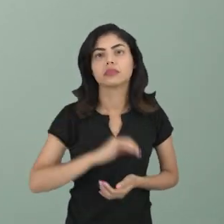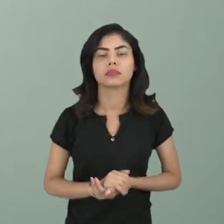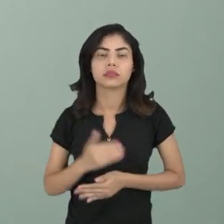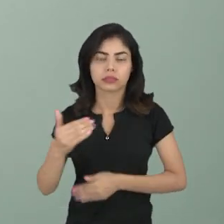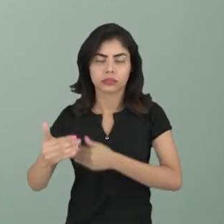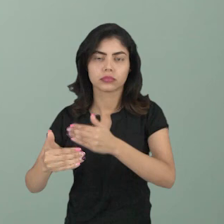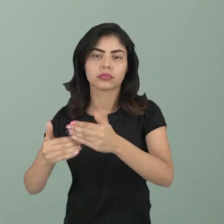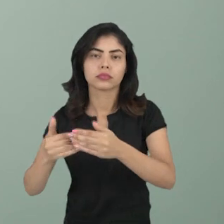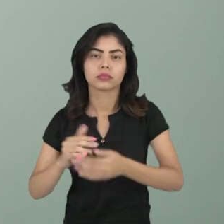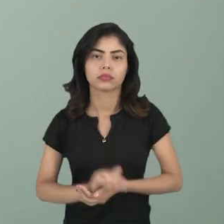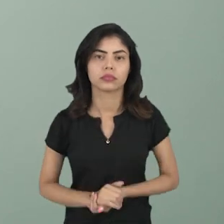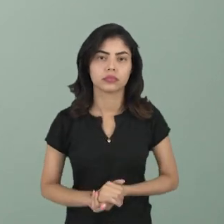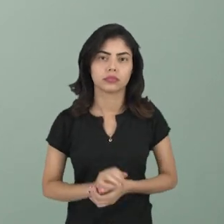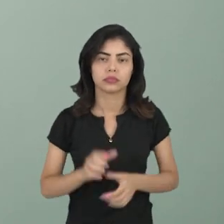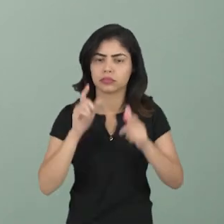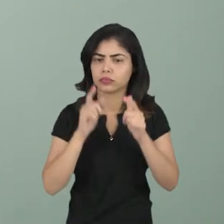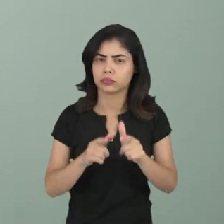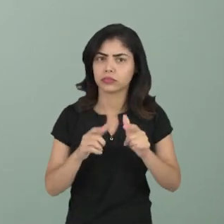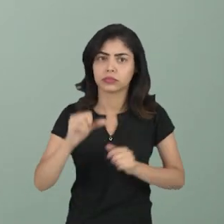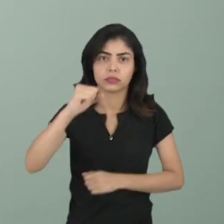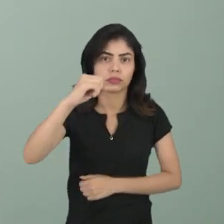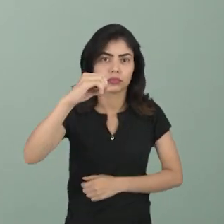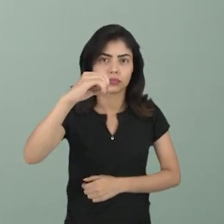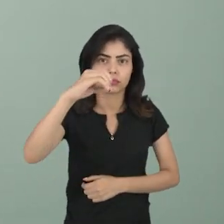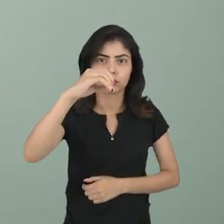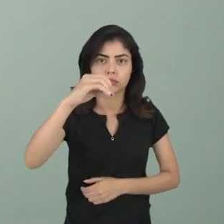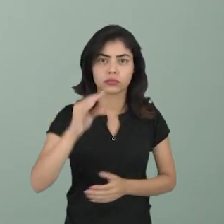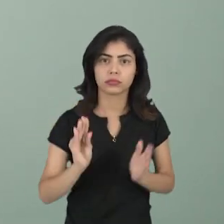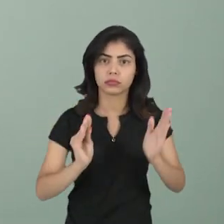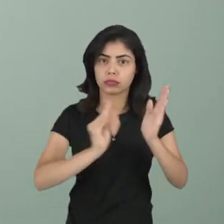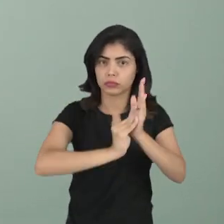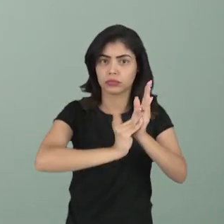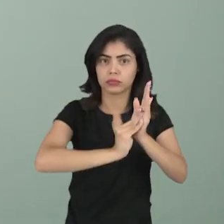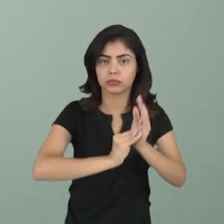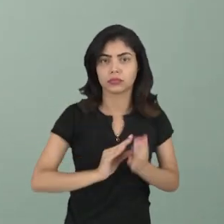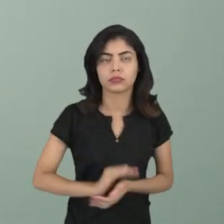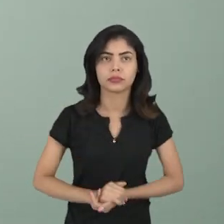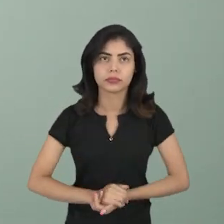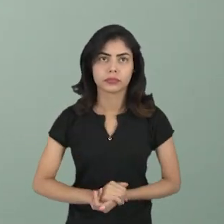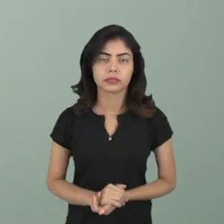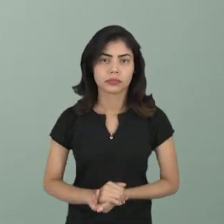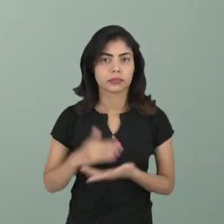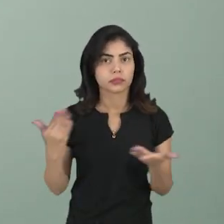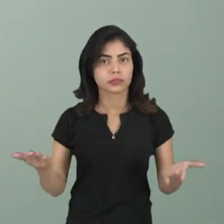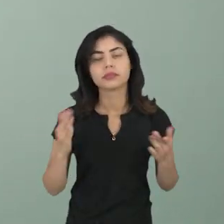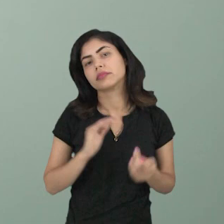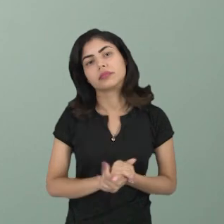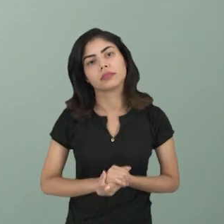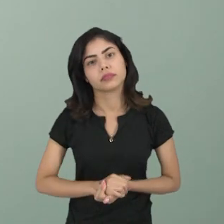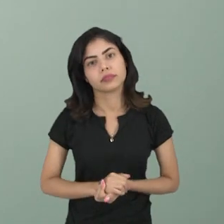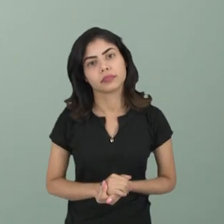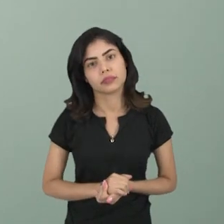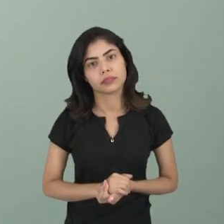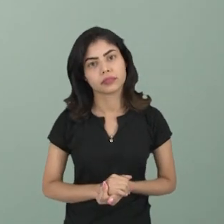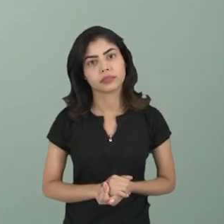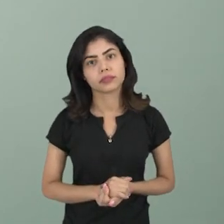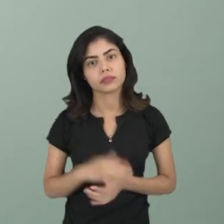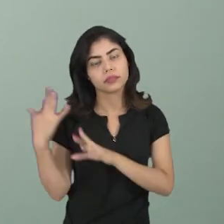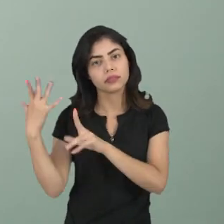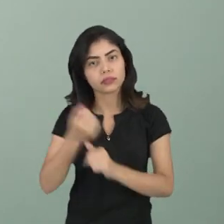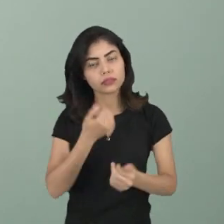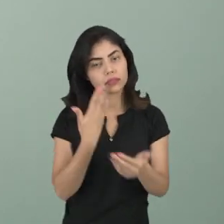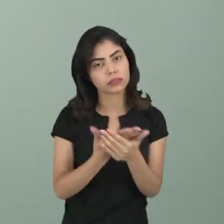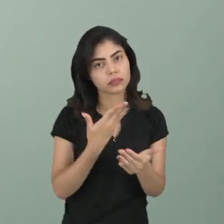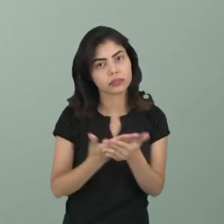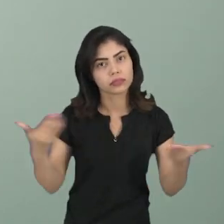se desenvolver. É onde o embrião vai conseguir se fixar. Então, para a gente resgatar a nossa